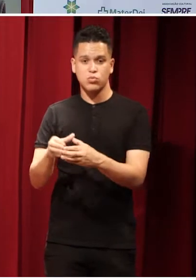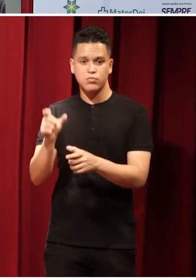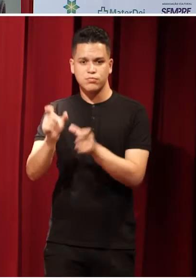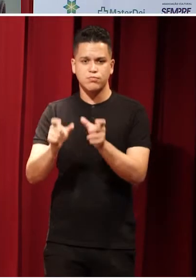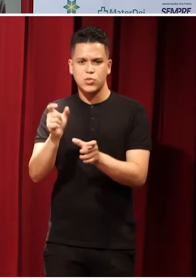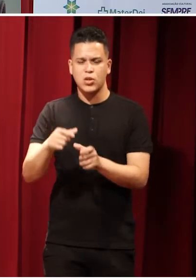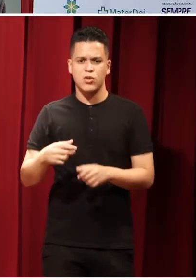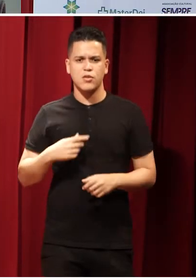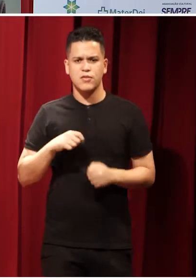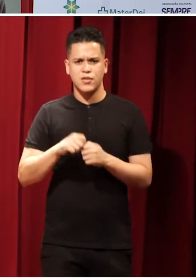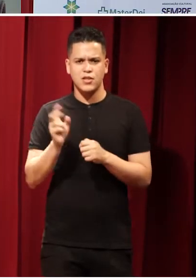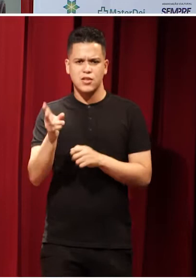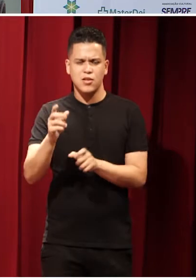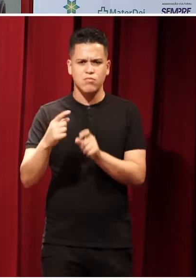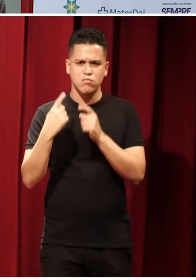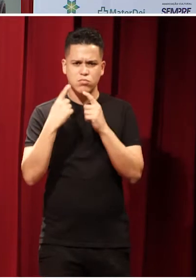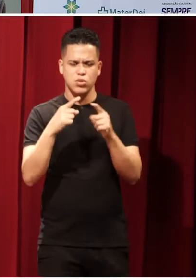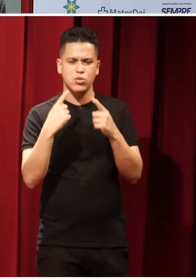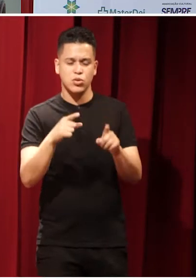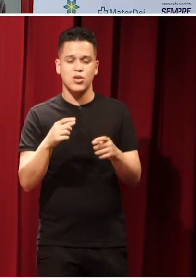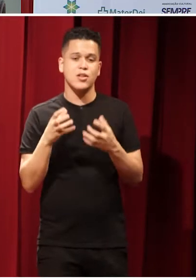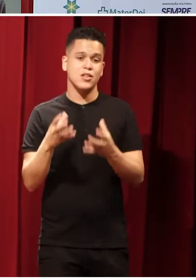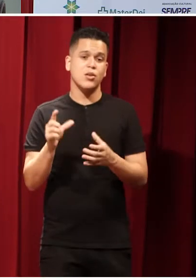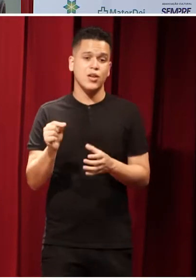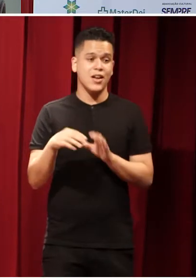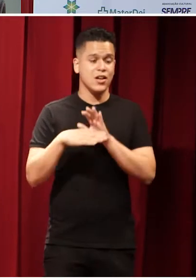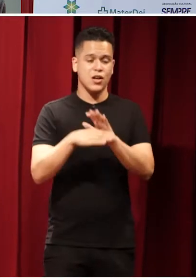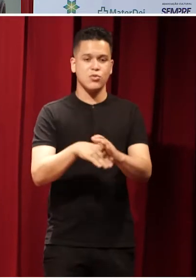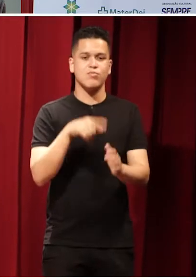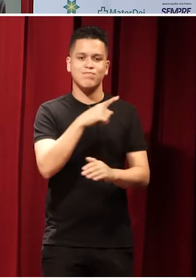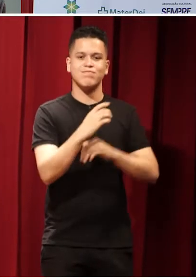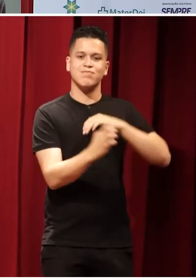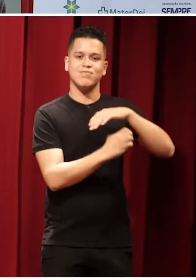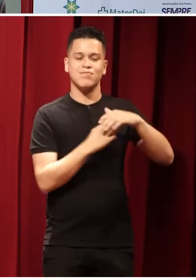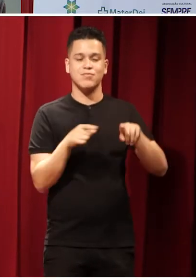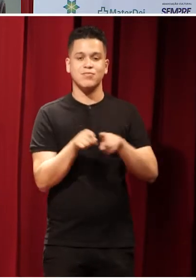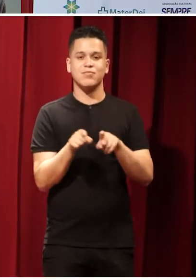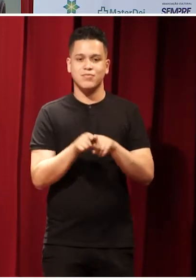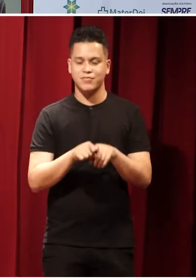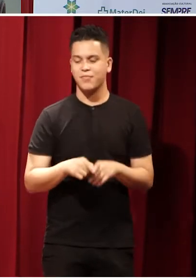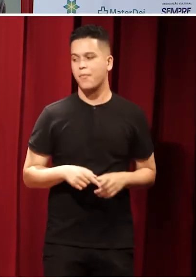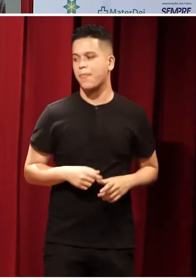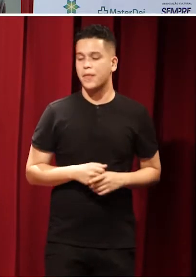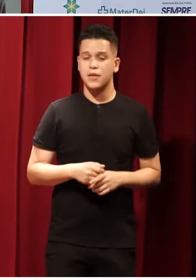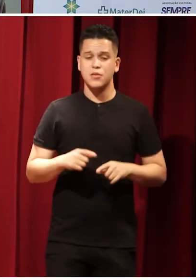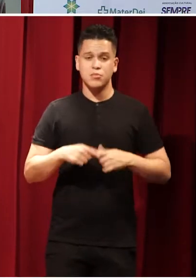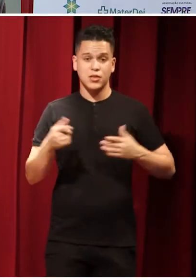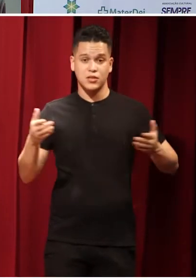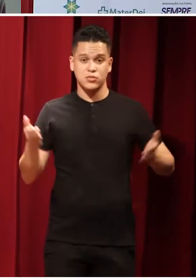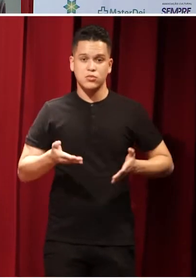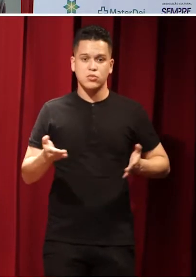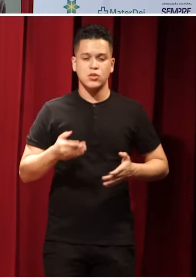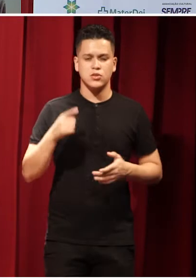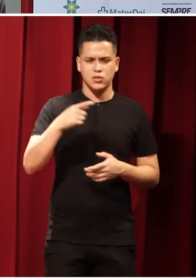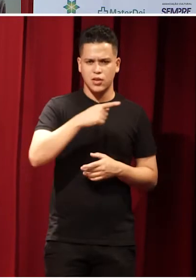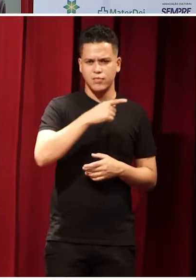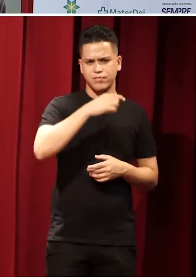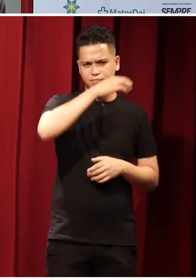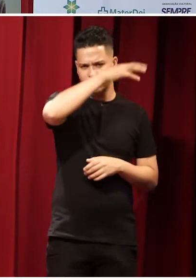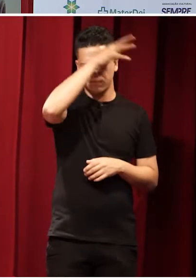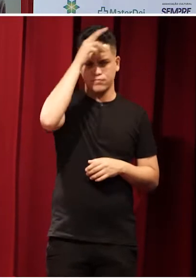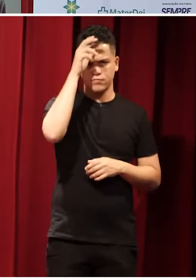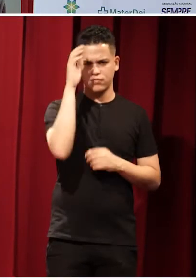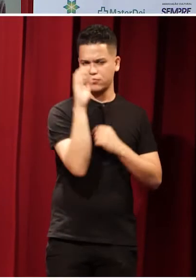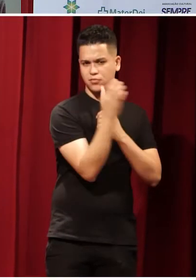comprometidas com o desenvolvimento sustentável. E o grande drama que vive a Amazônia hoje é que a